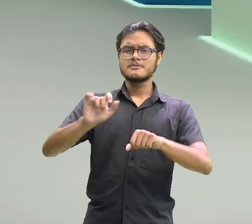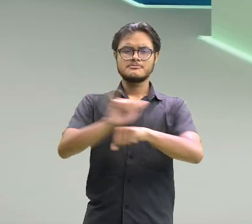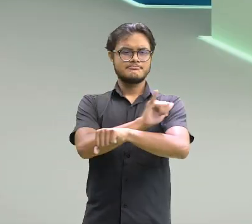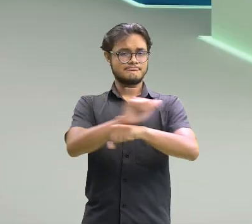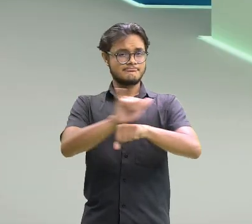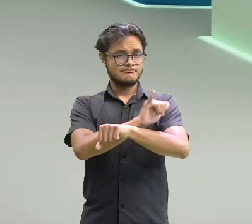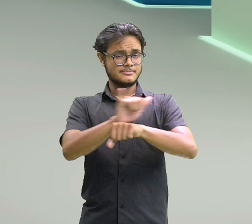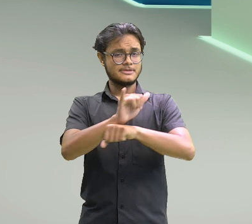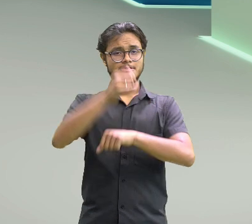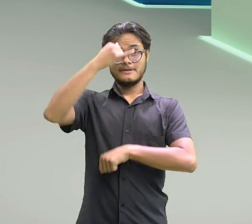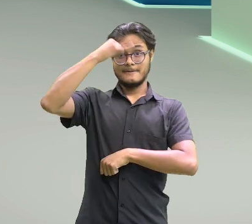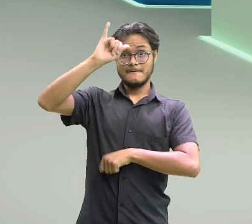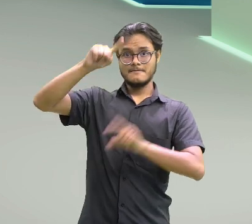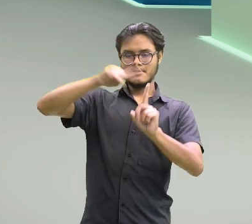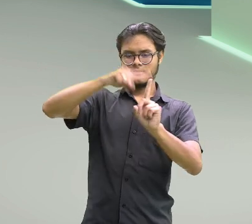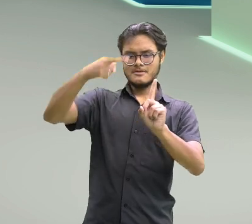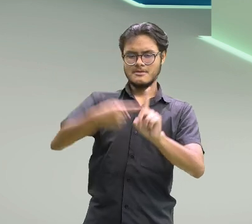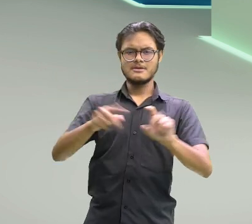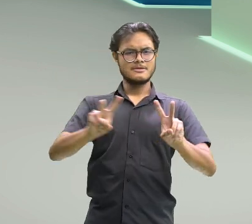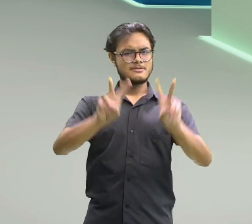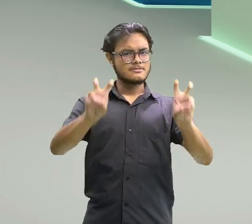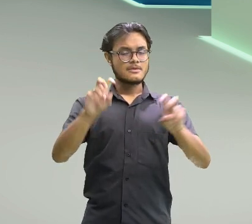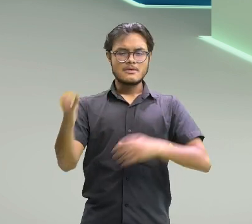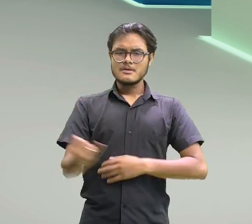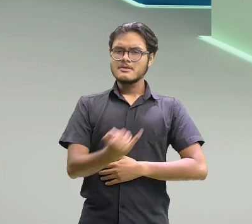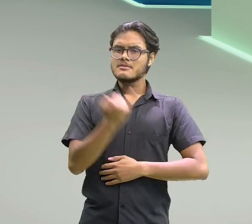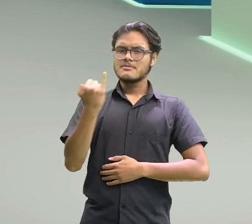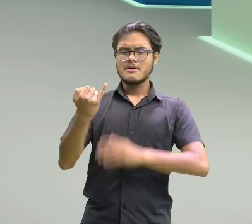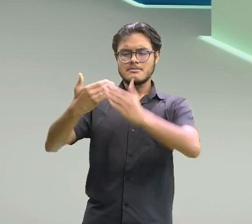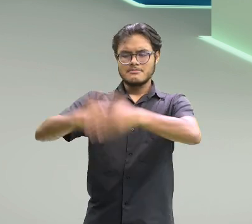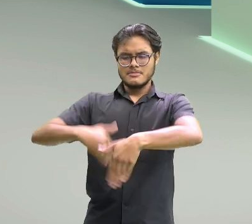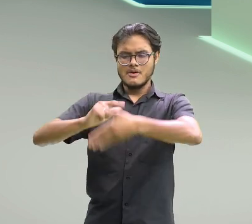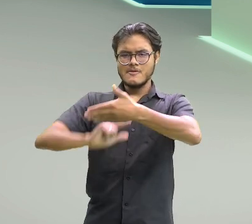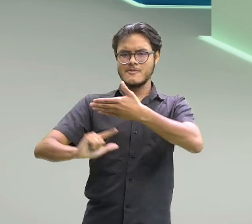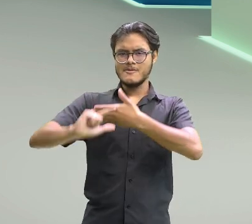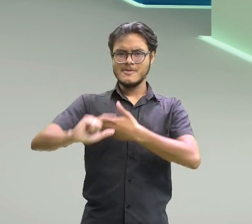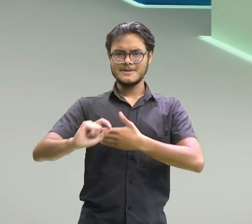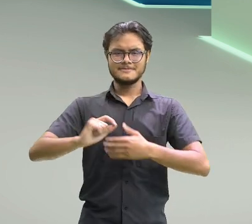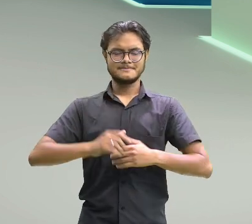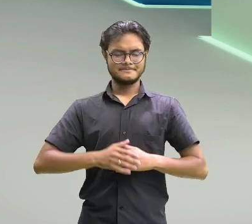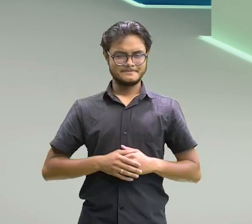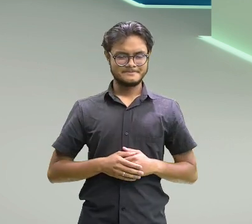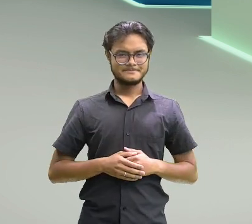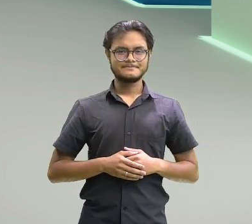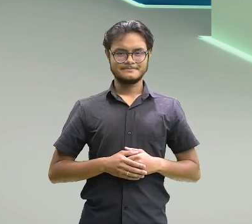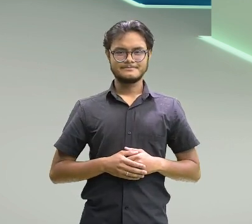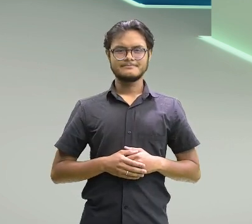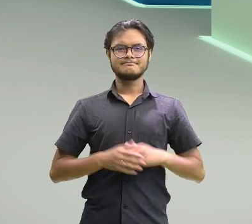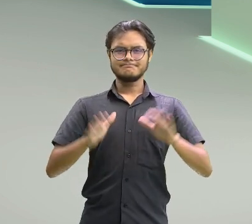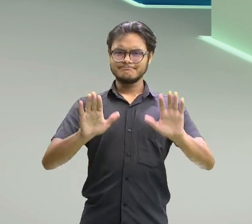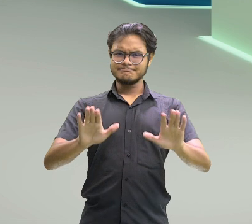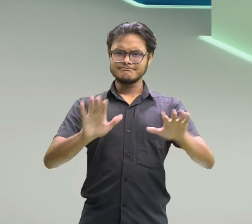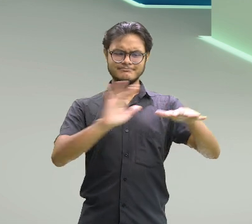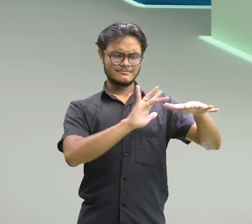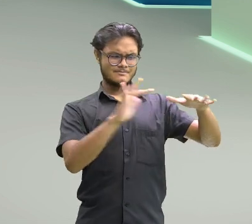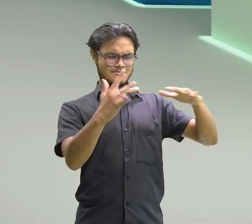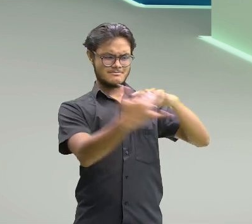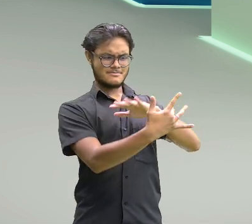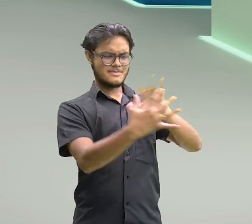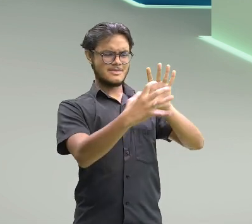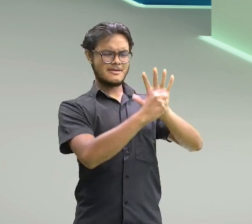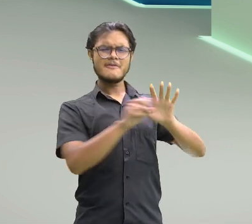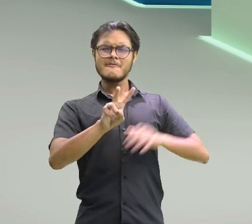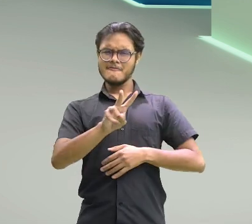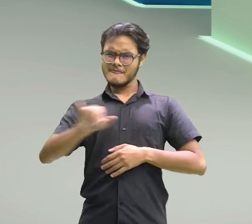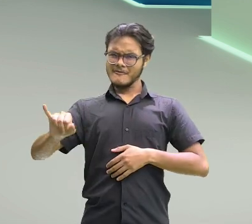Métodos contraceptivos, assuntos extremamente importantes para o vestibular da UEA. Siga o Preveste da UEA,